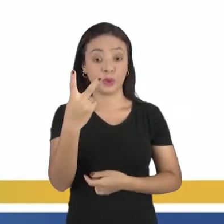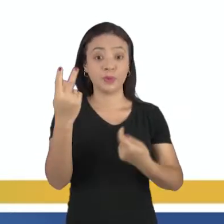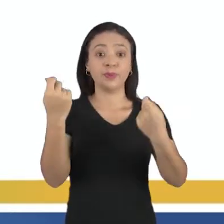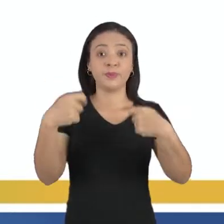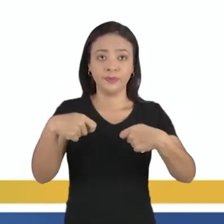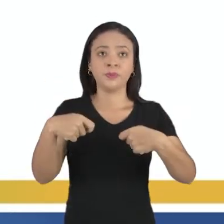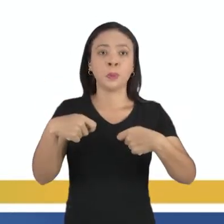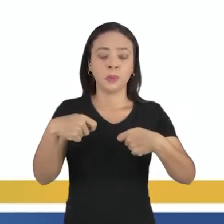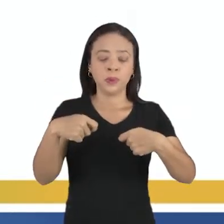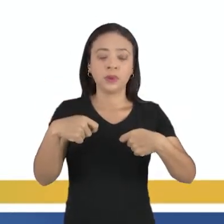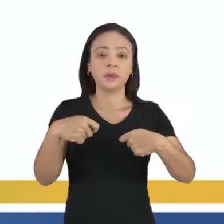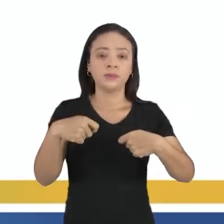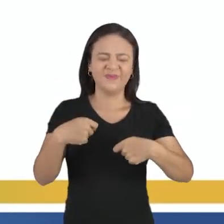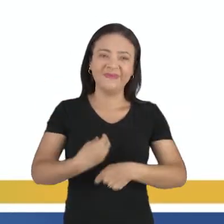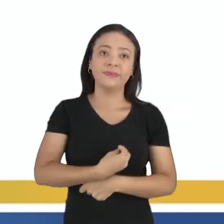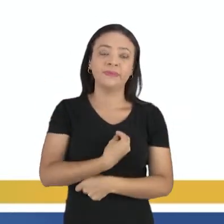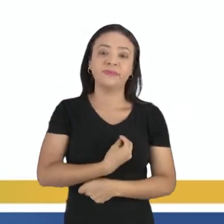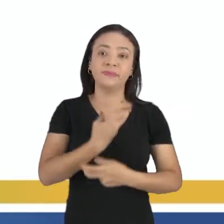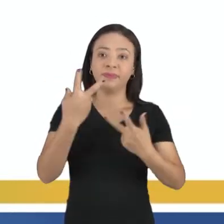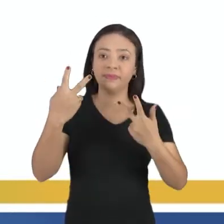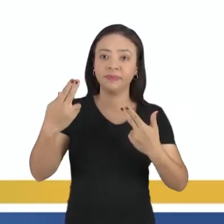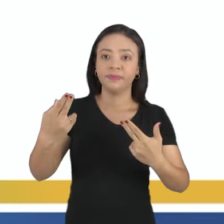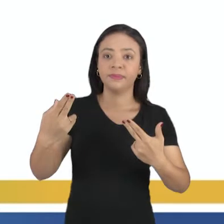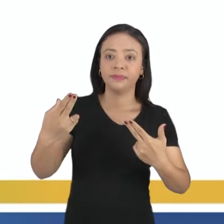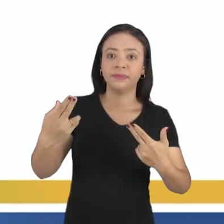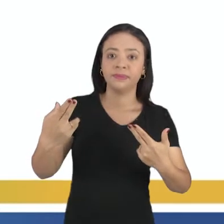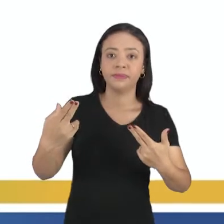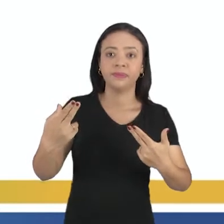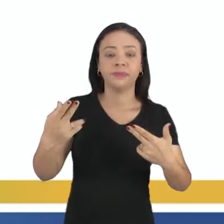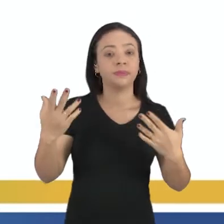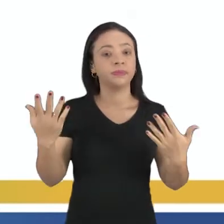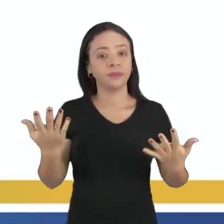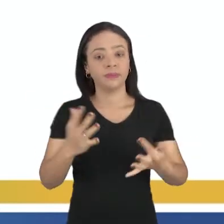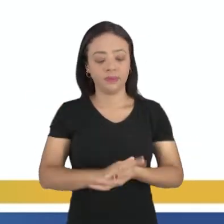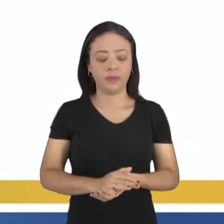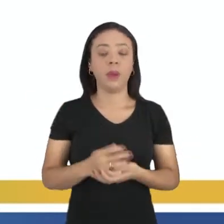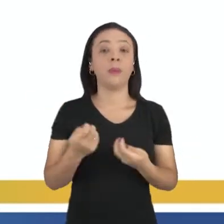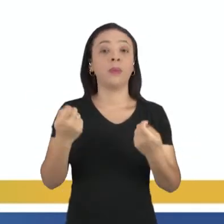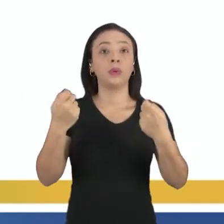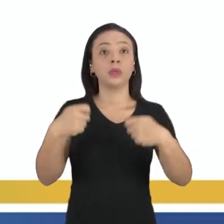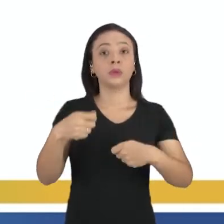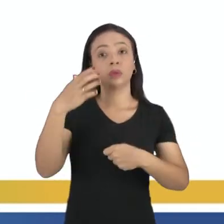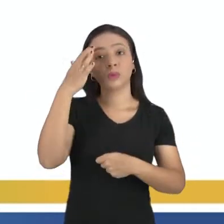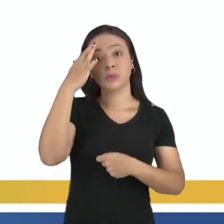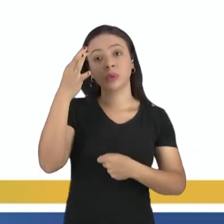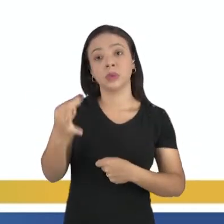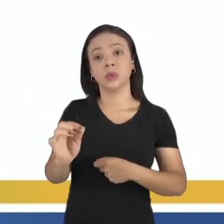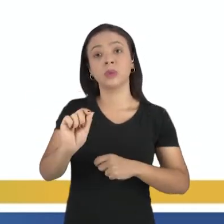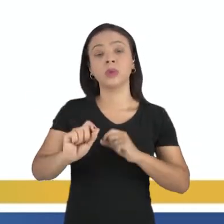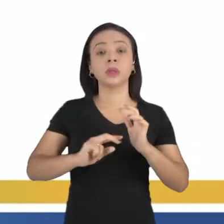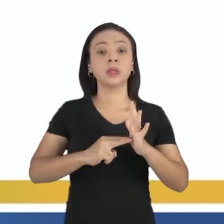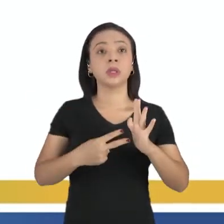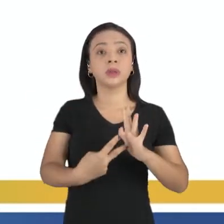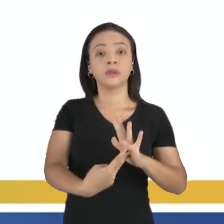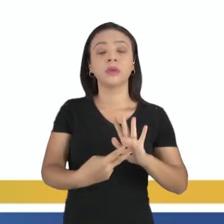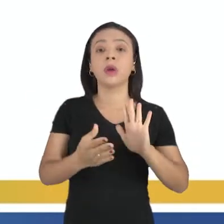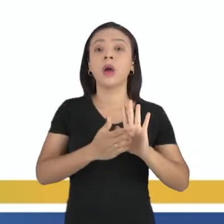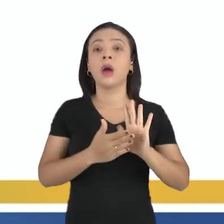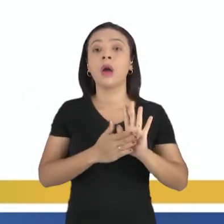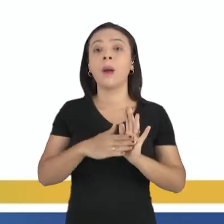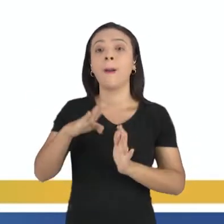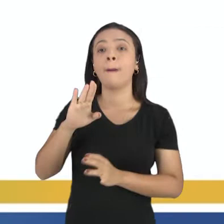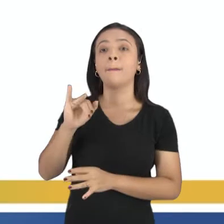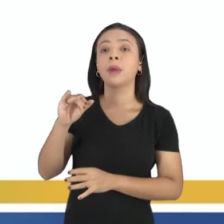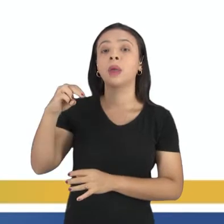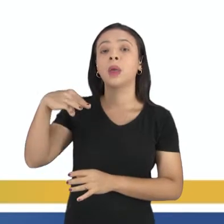categorias com frequências iguais, entre si, então nós podemos afirmar que trata-se de uma amostra